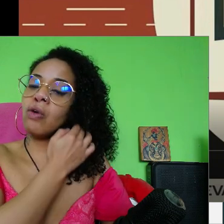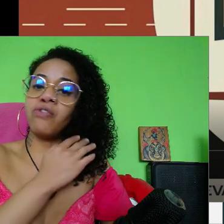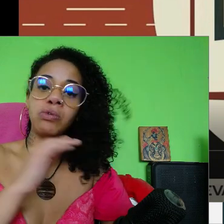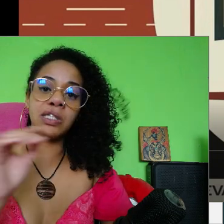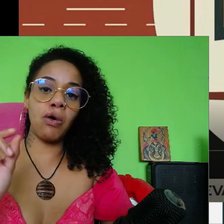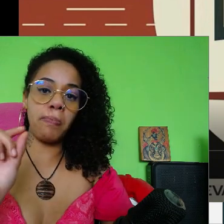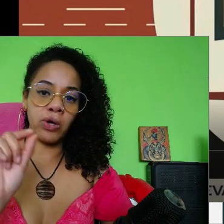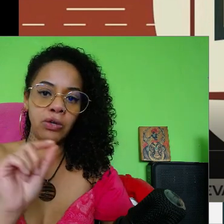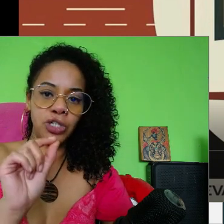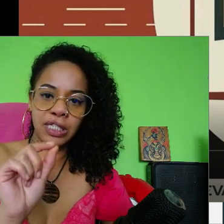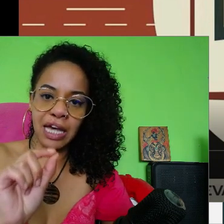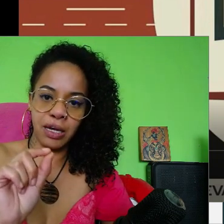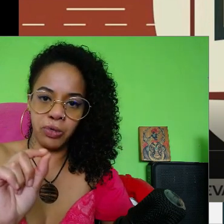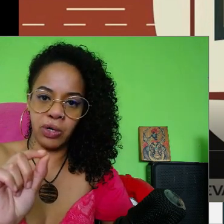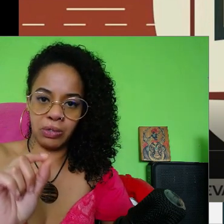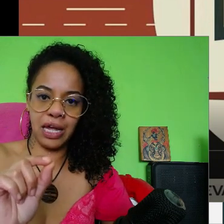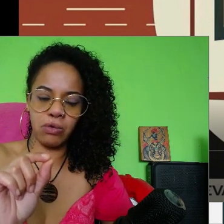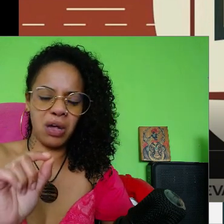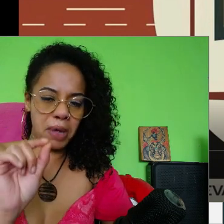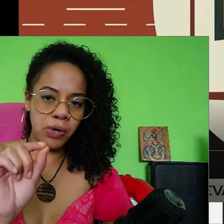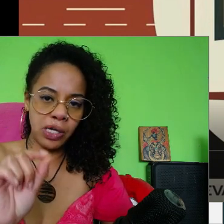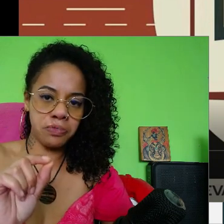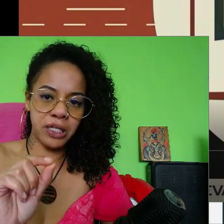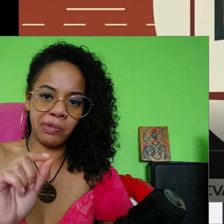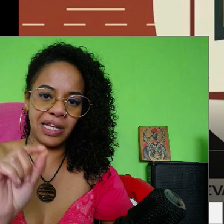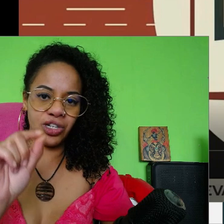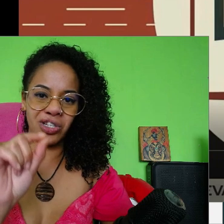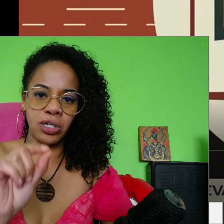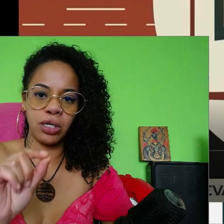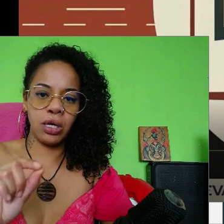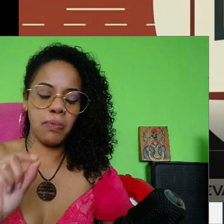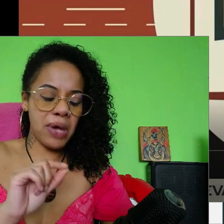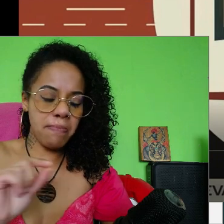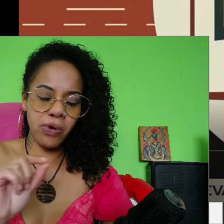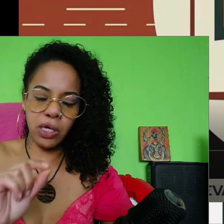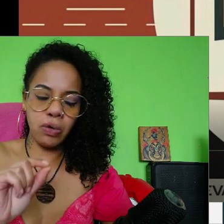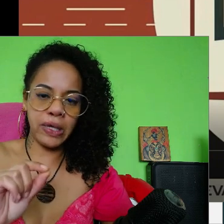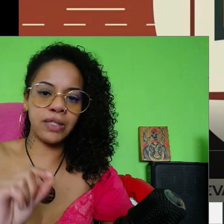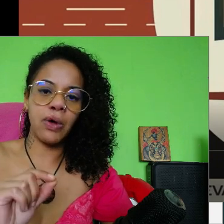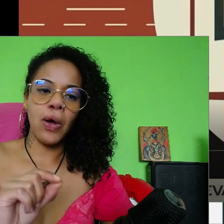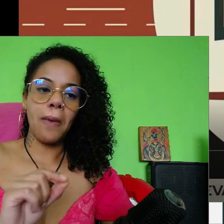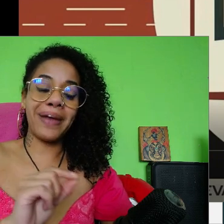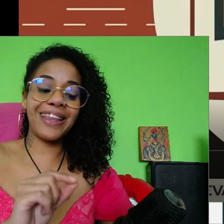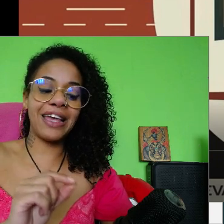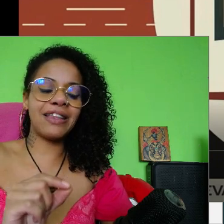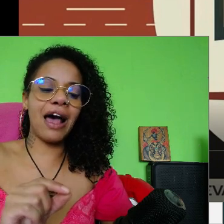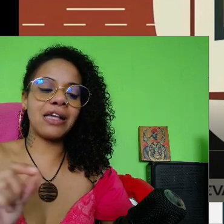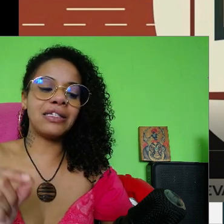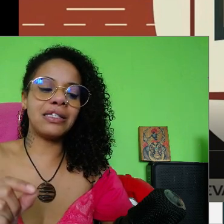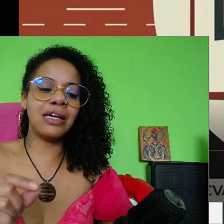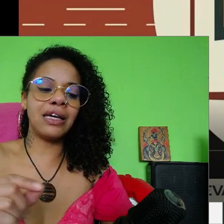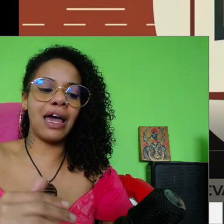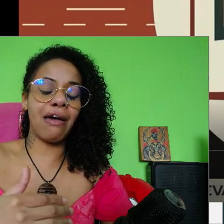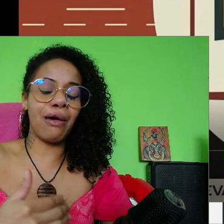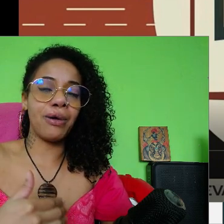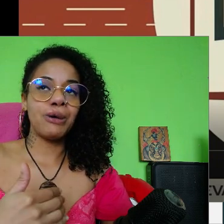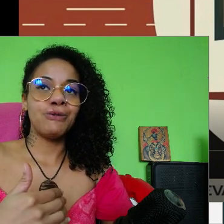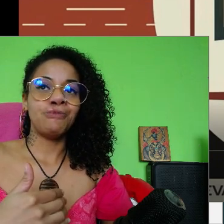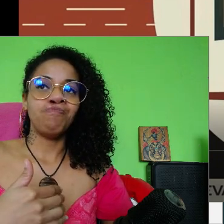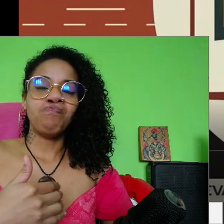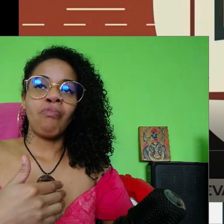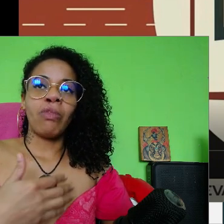vou usar um pouquinho de cérebro que eu tenho que é bem pouquinho mesmo tá gente bem pouquinho mesmo para tentar assim